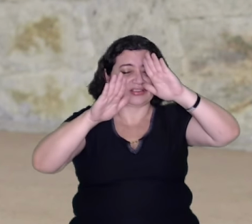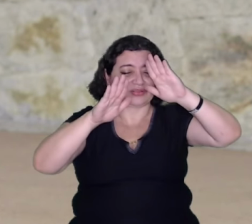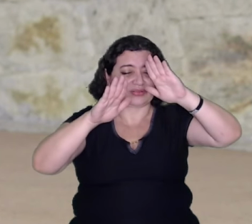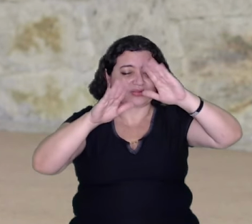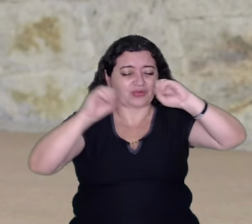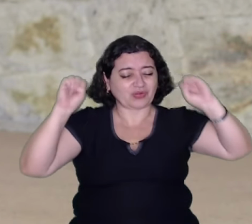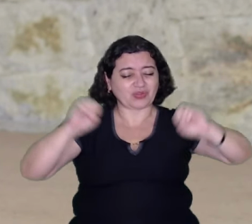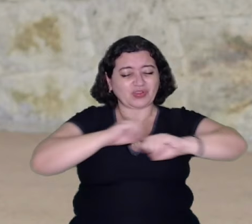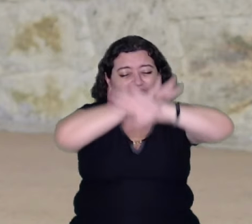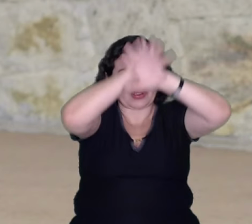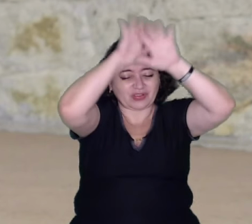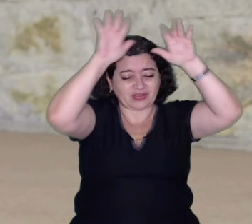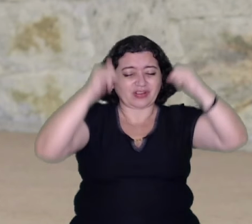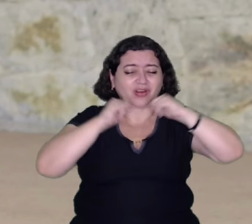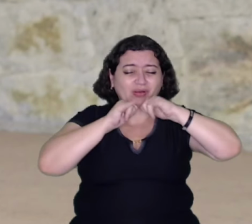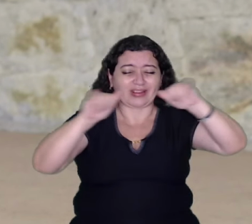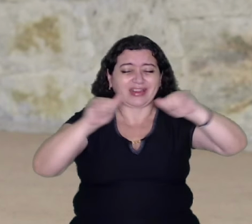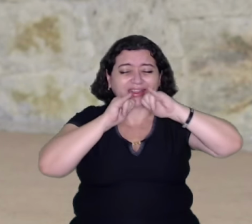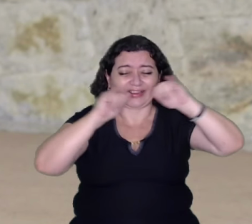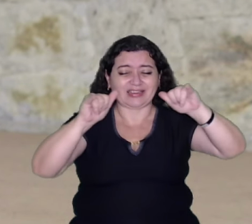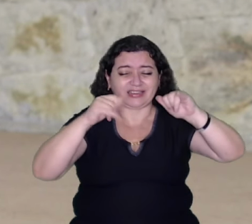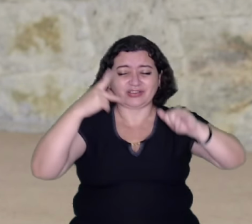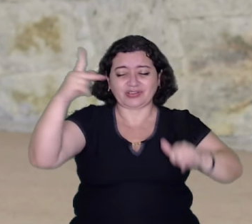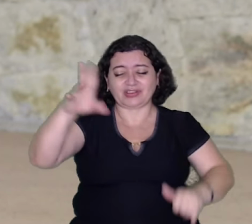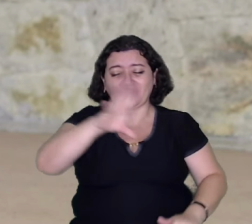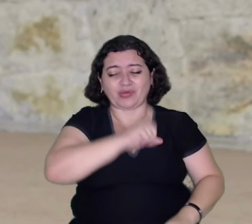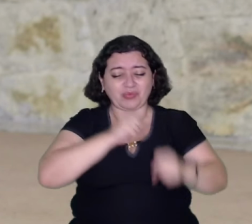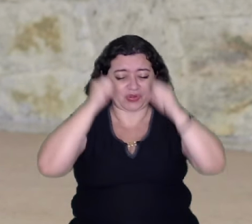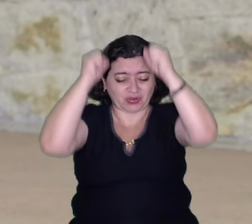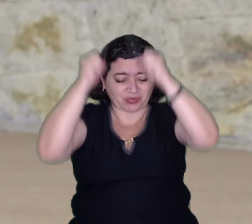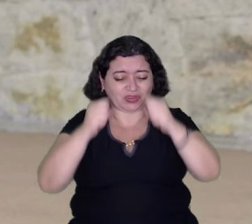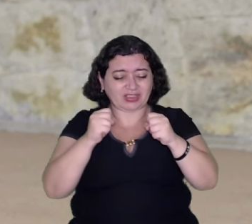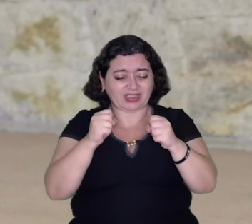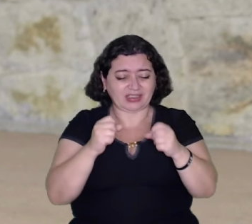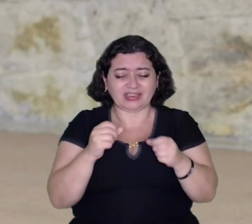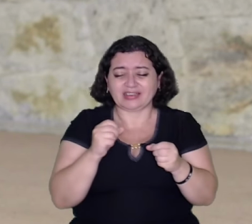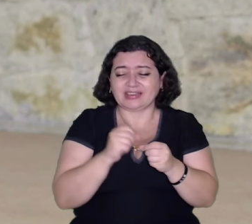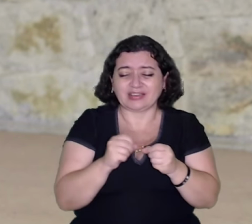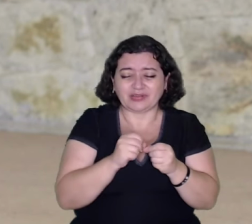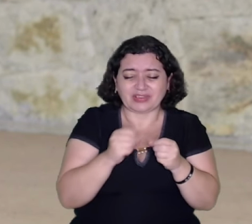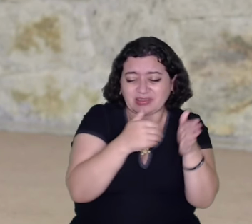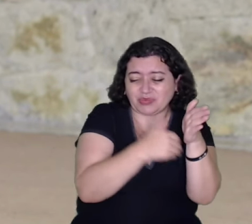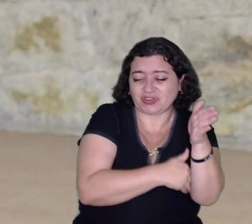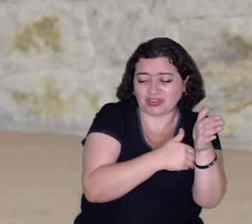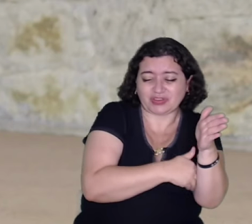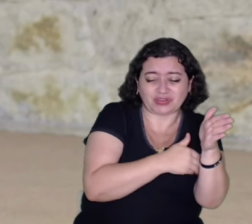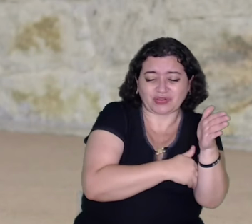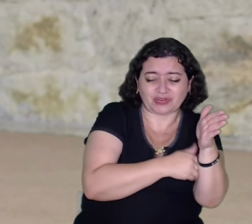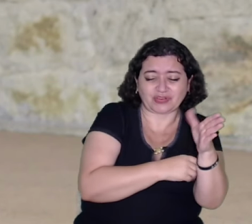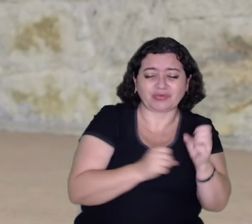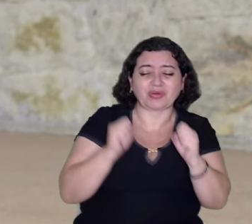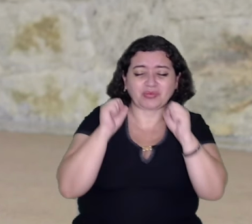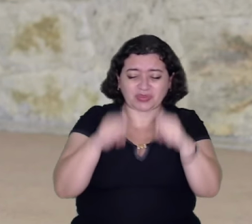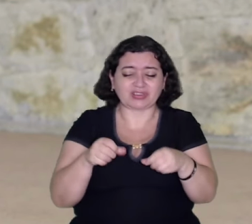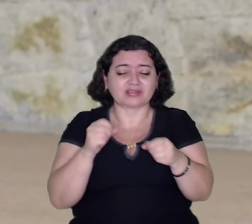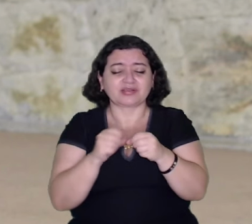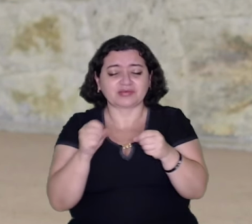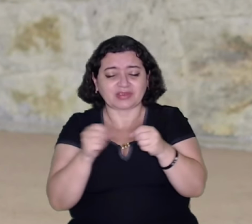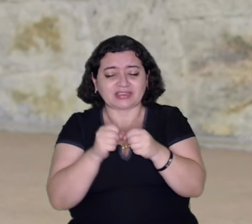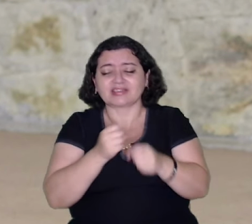Teu amor, do Teu poder. E que nós não façamos isso de forma escondida, mas possamos fazer como